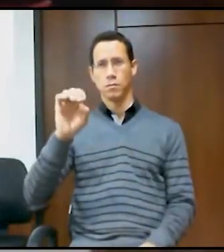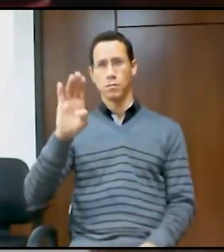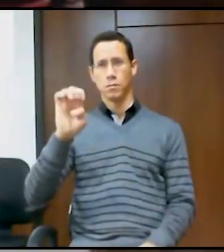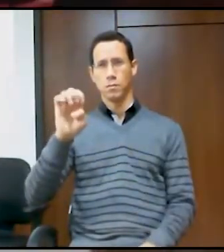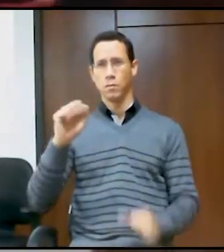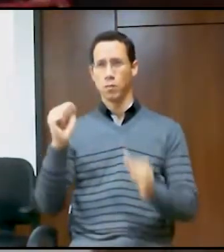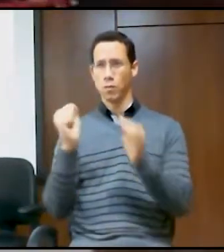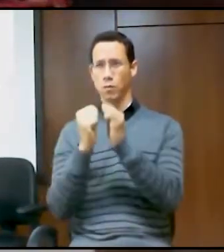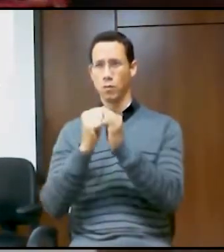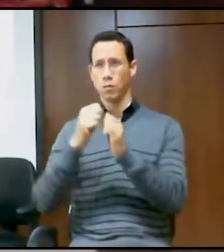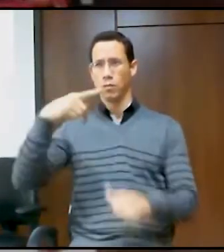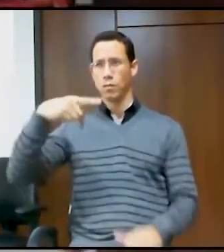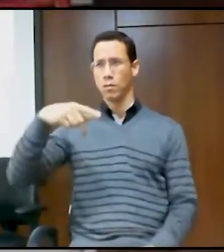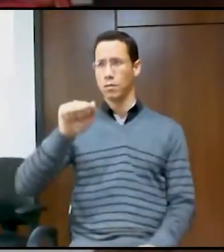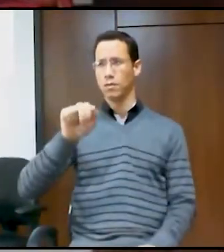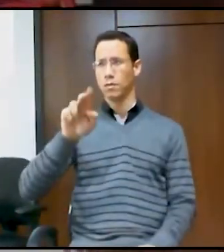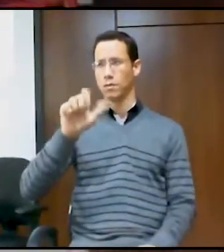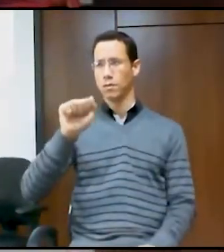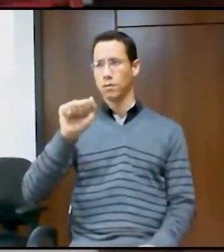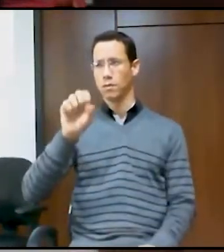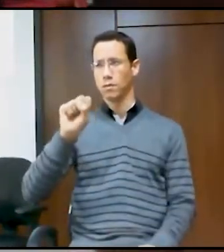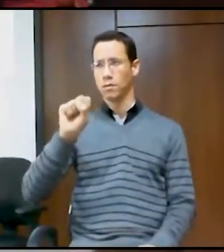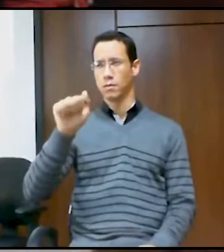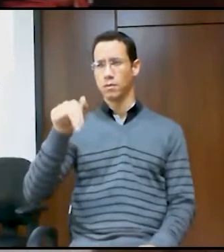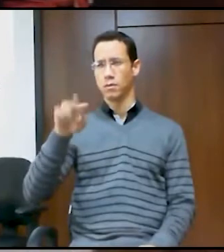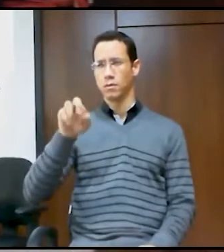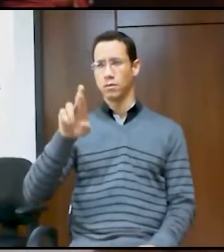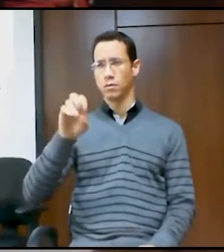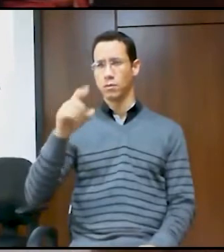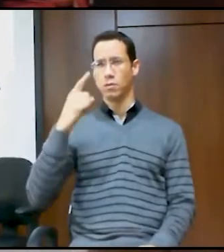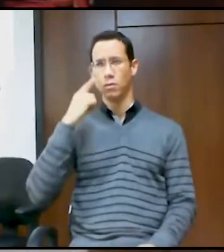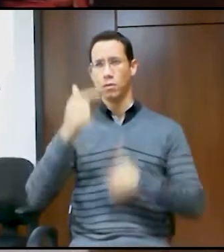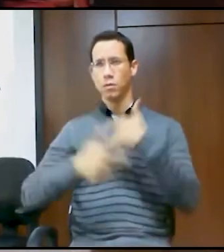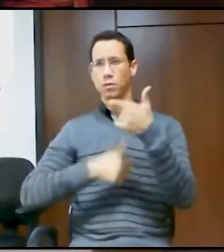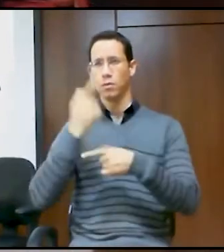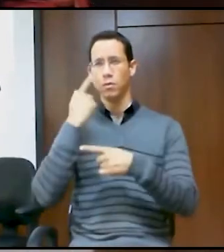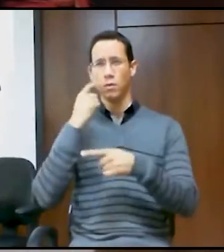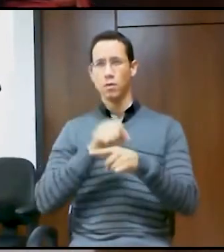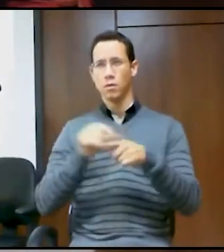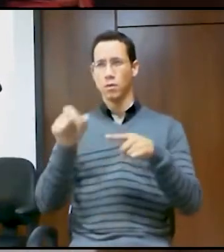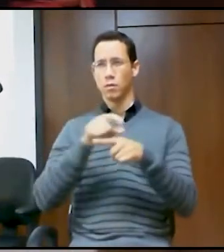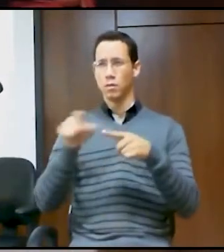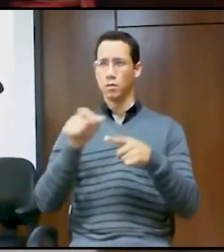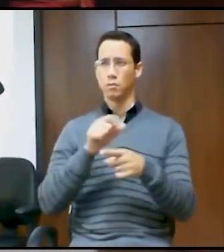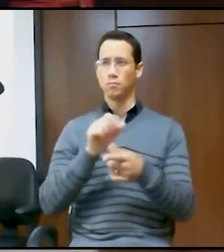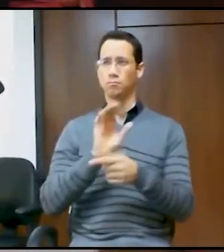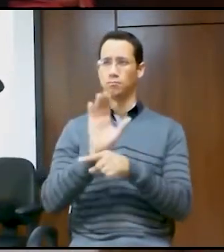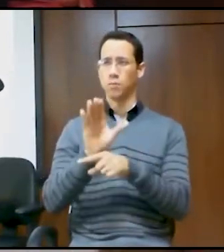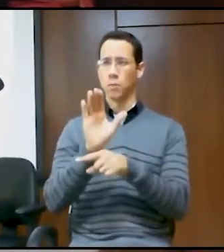e eu estou trabalhando com a questão do auxílio aluguel. Eu vou mostrar para